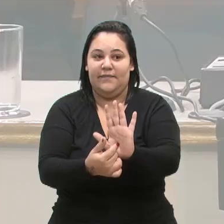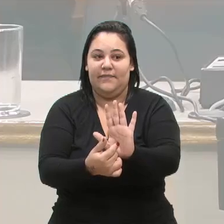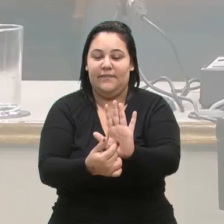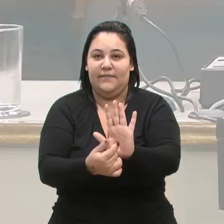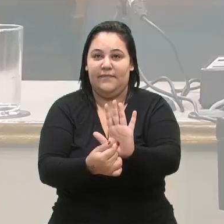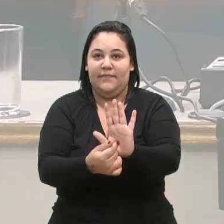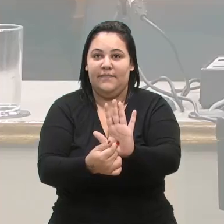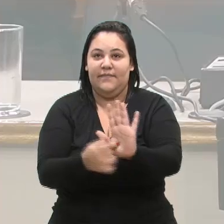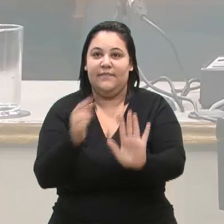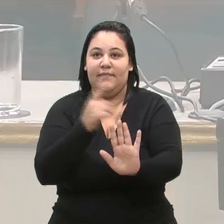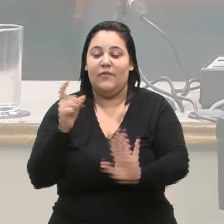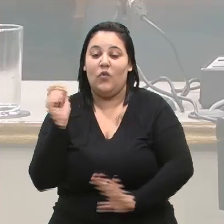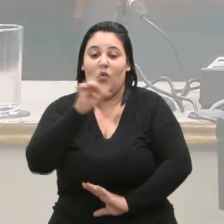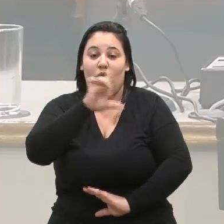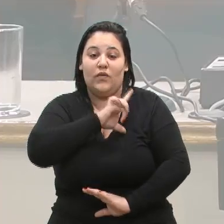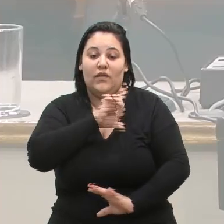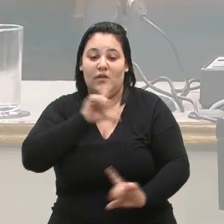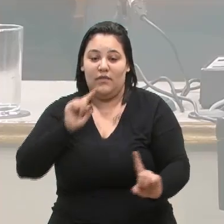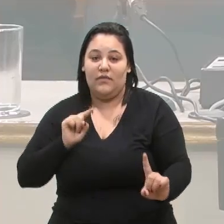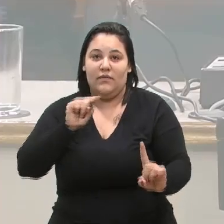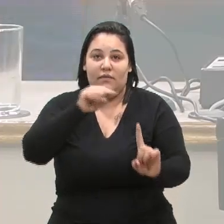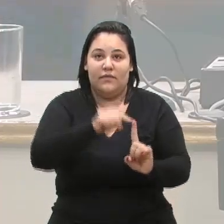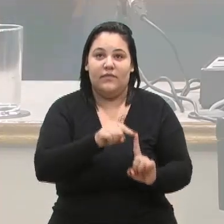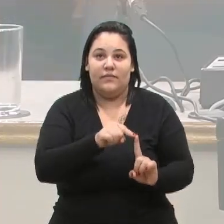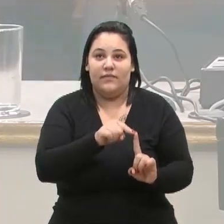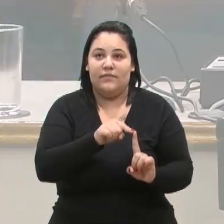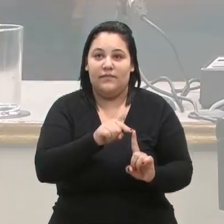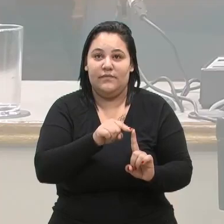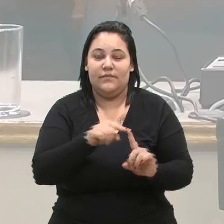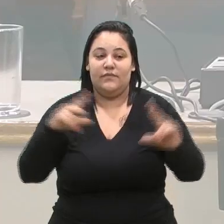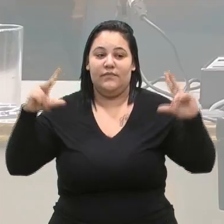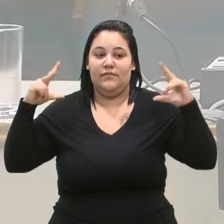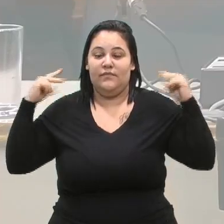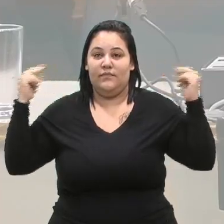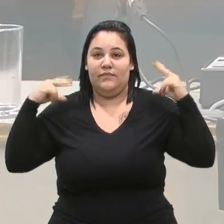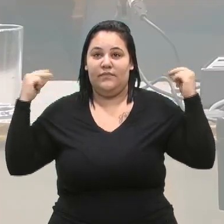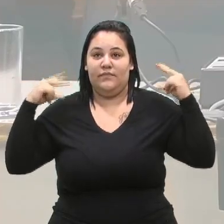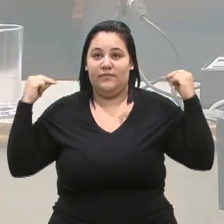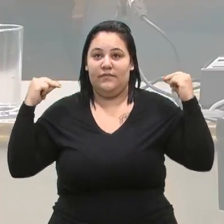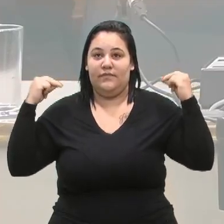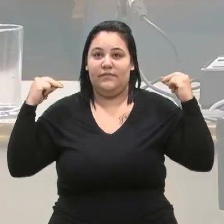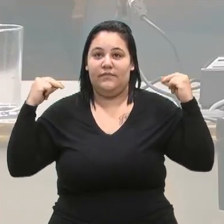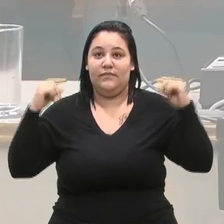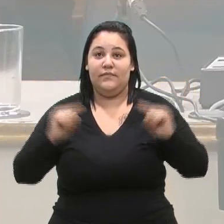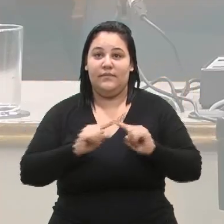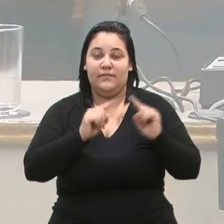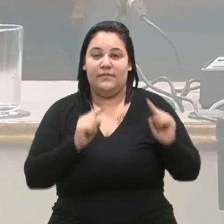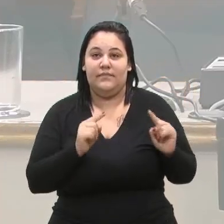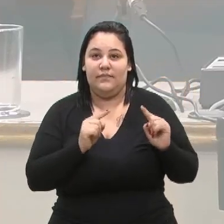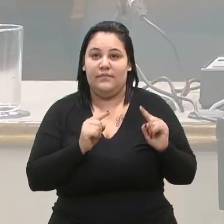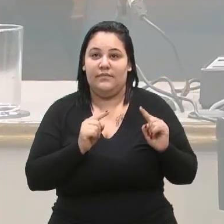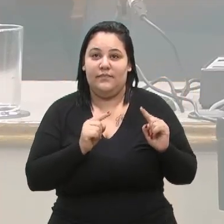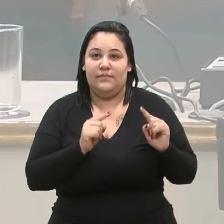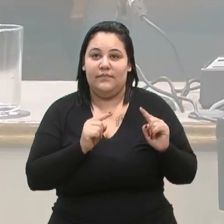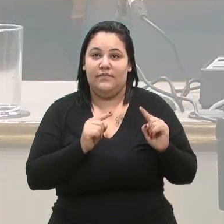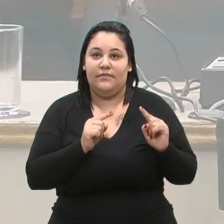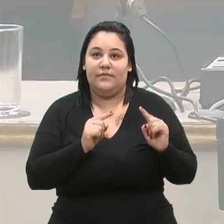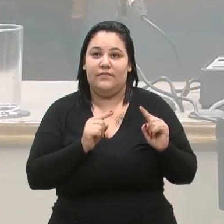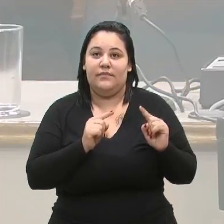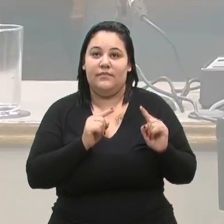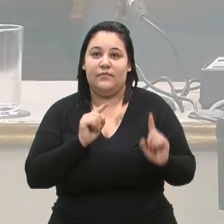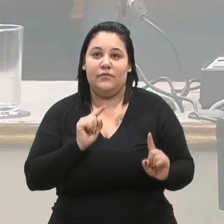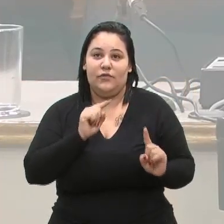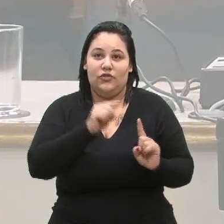Federal, o qual tem objetivo a regulamentação dos motoristas de aplicativo, mas, no entanto, a intenção real é tão